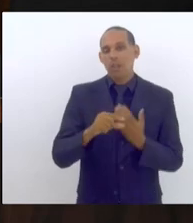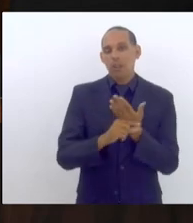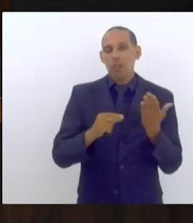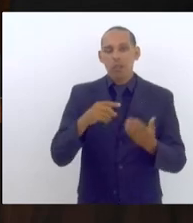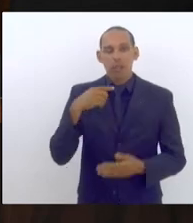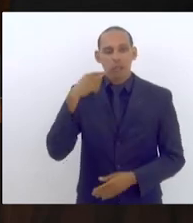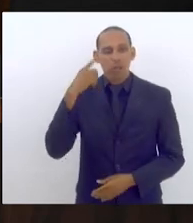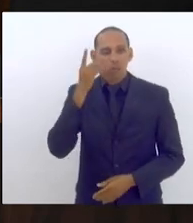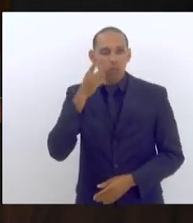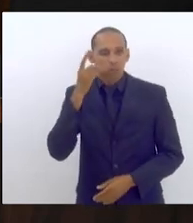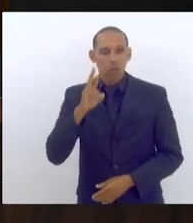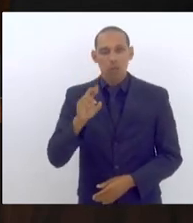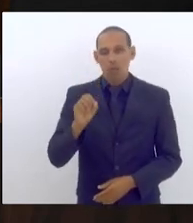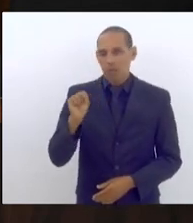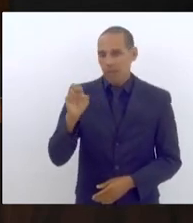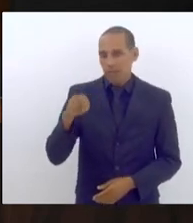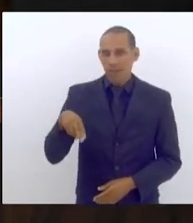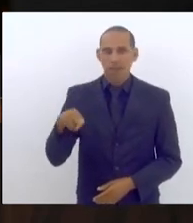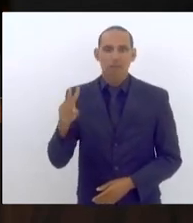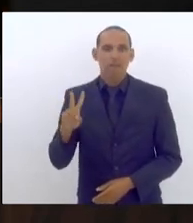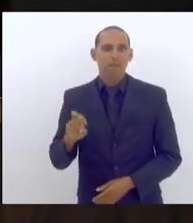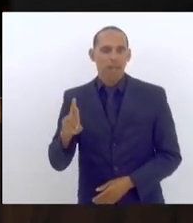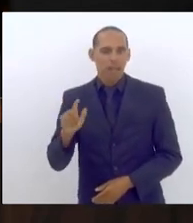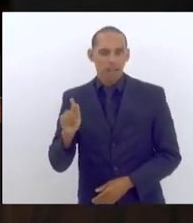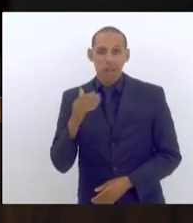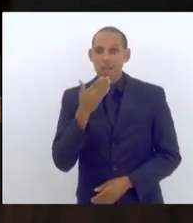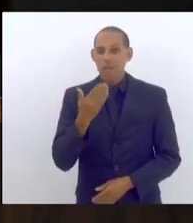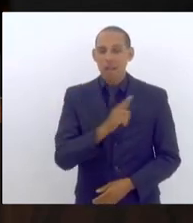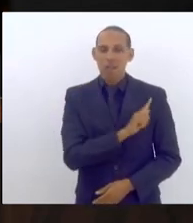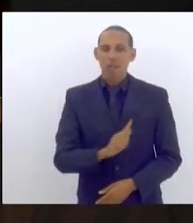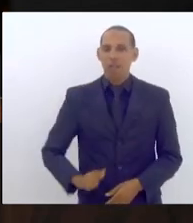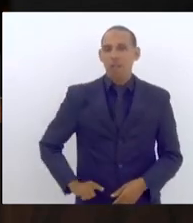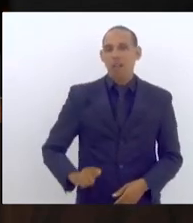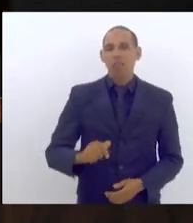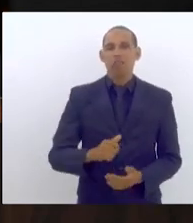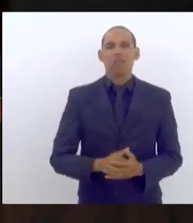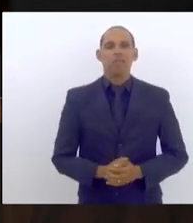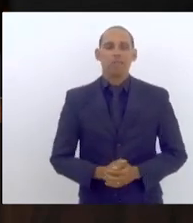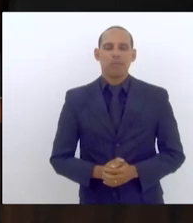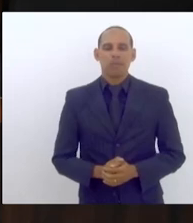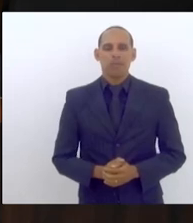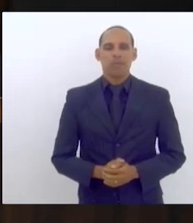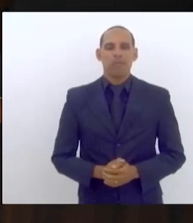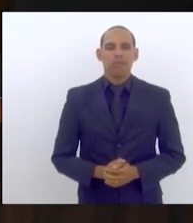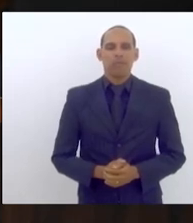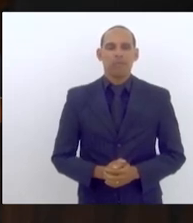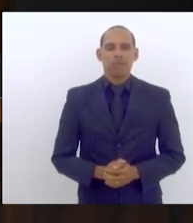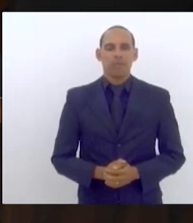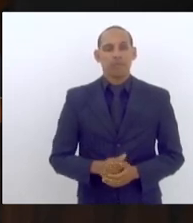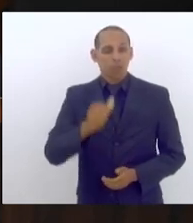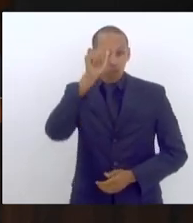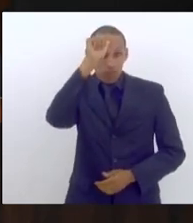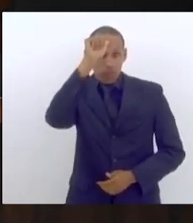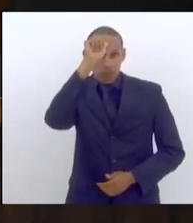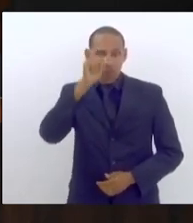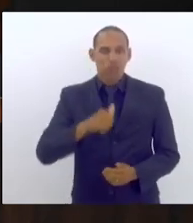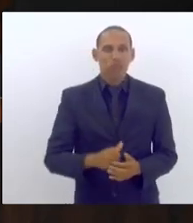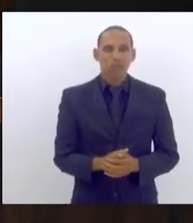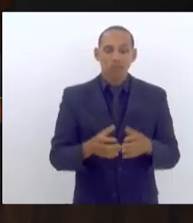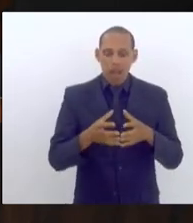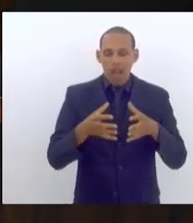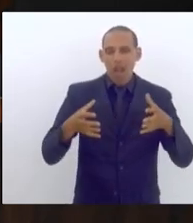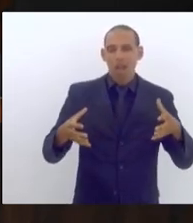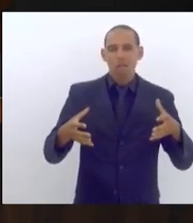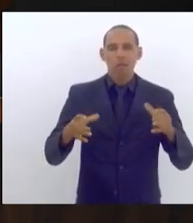Reis, que solicita ao excelentíssimo senhor governador do Estado do Rio de Janeiro, o senhor Cláudio Castro,